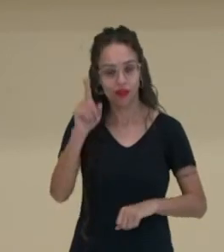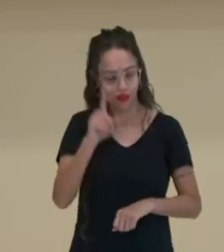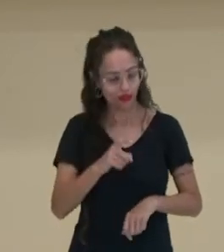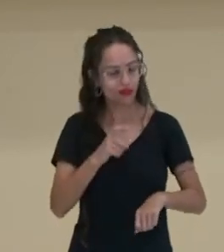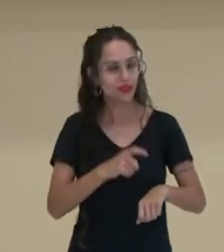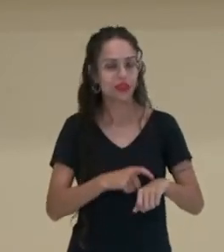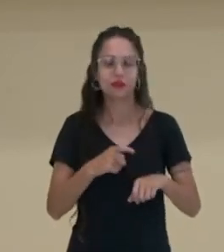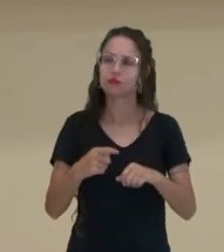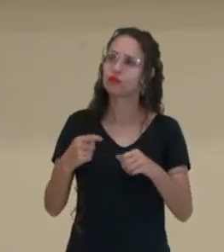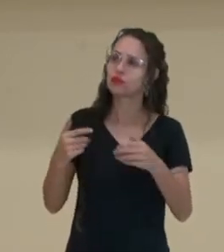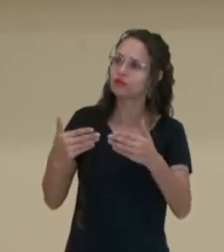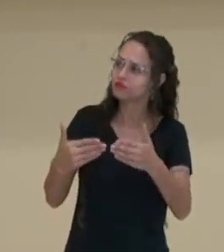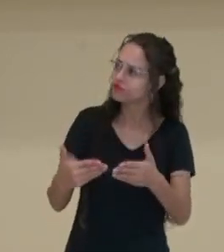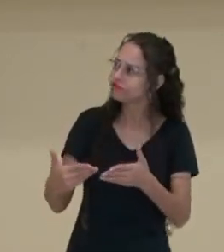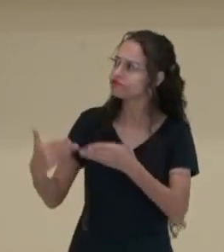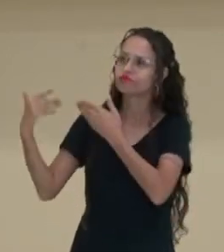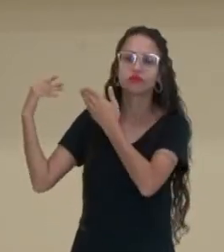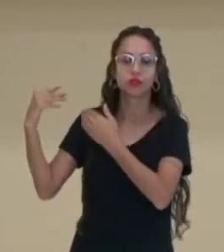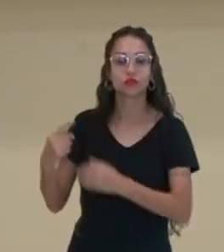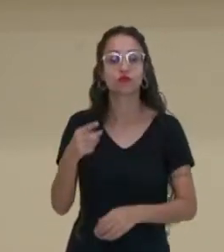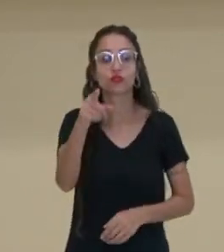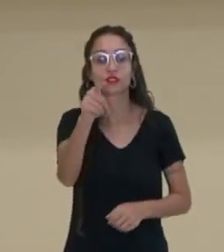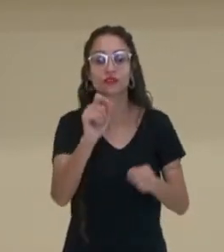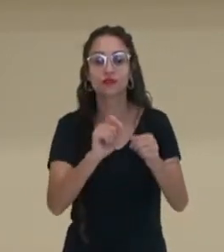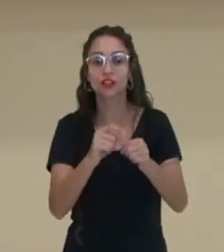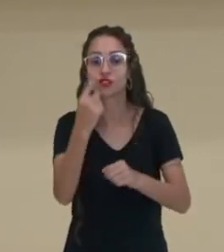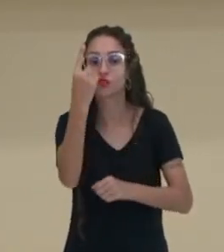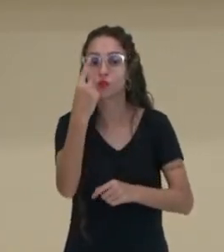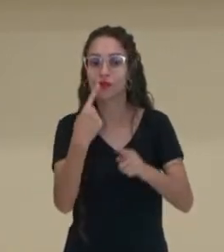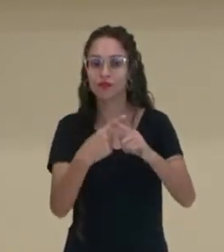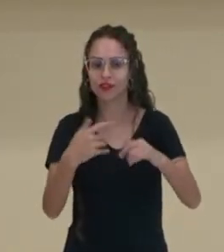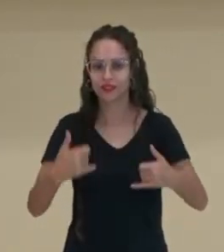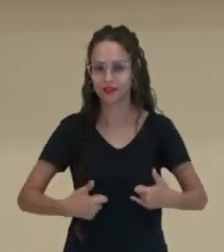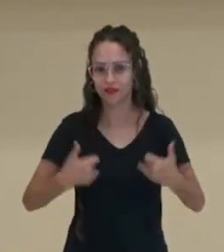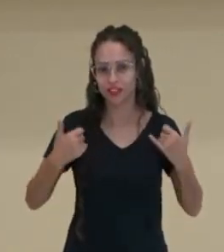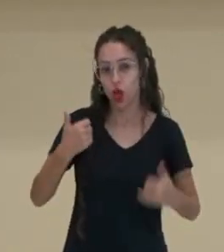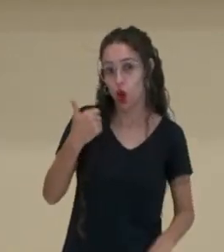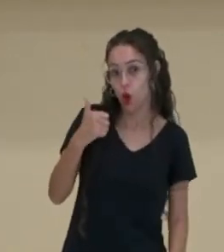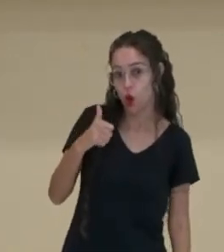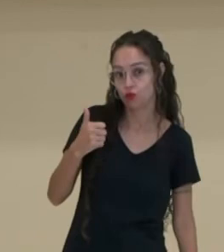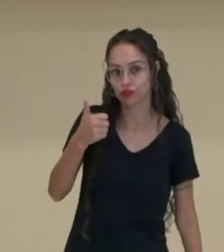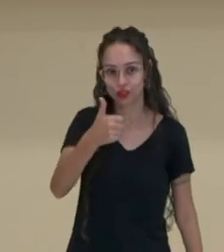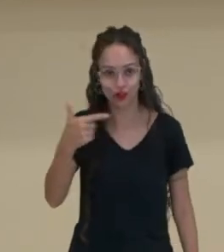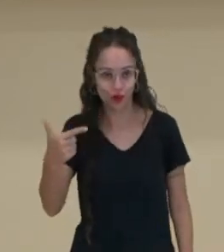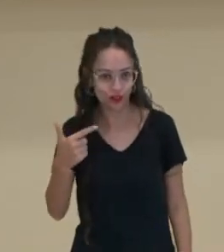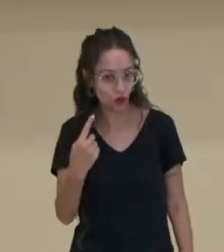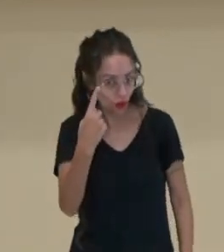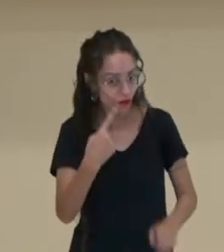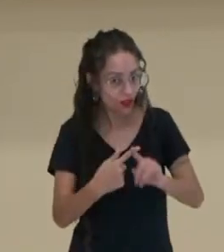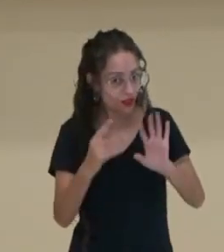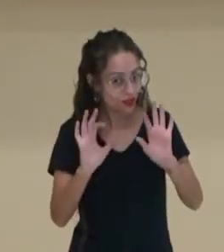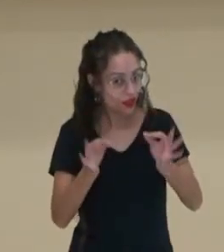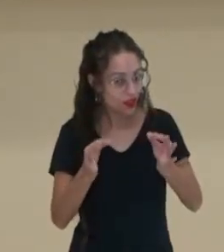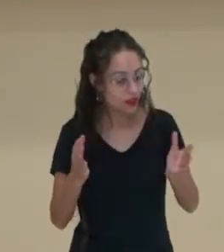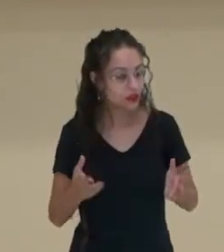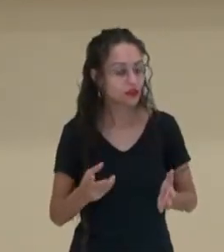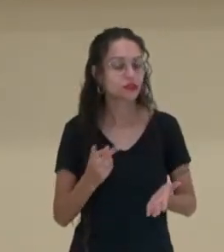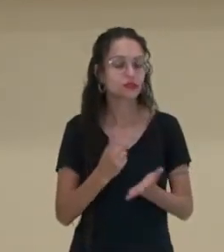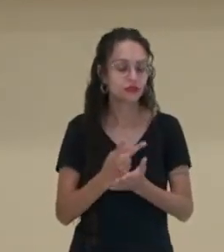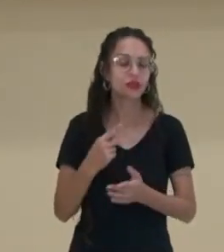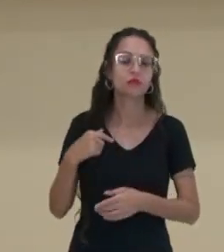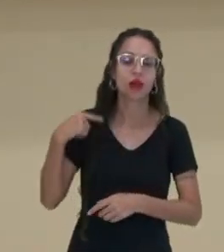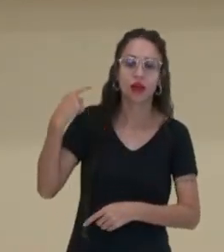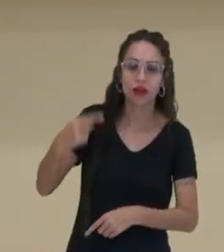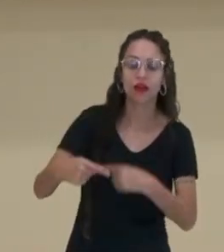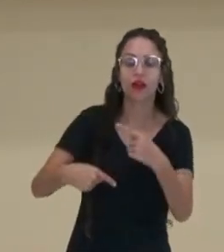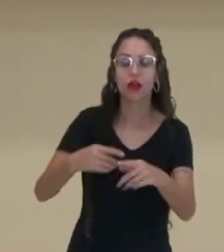tempo que se passou. Você só faz aniversário uma vez de 11 anos, 10 anos. Não faz duas vezes, não. Né? É sempre contínuo,